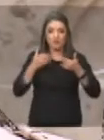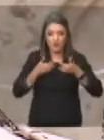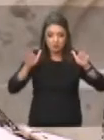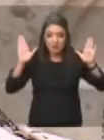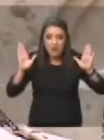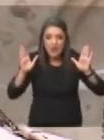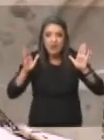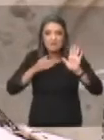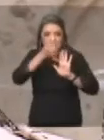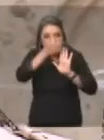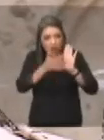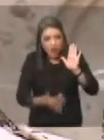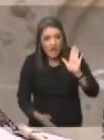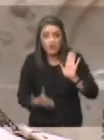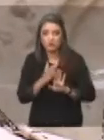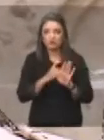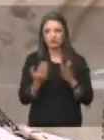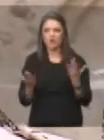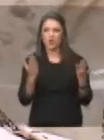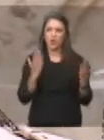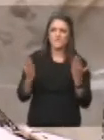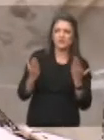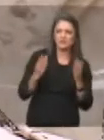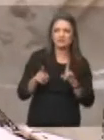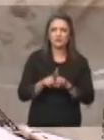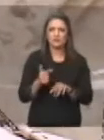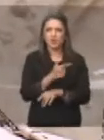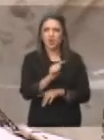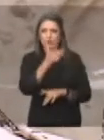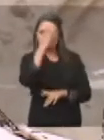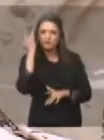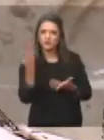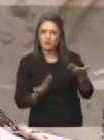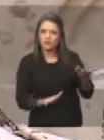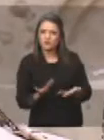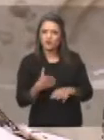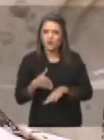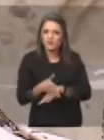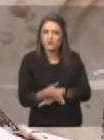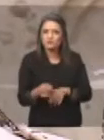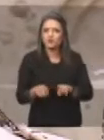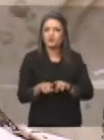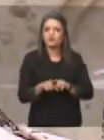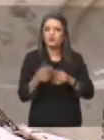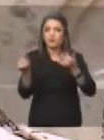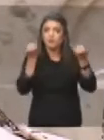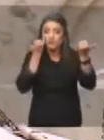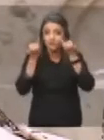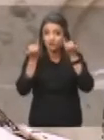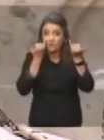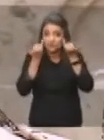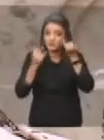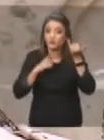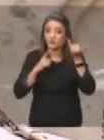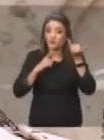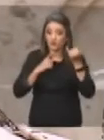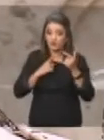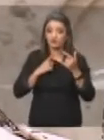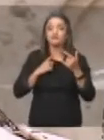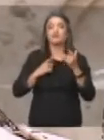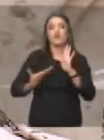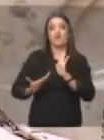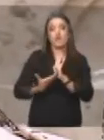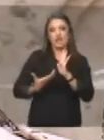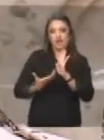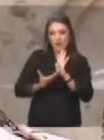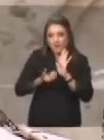sua comparação e dos outros servidores envolvidos, e nas próprias informações prestadas pela Câmara dos